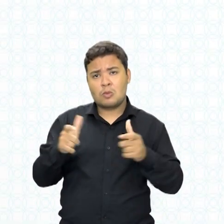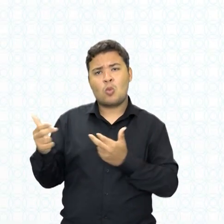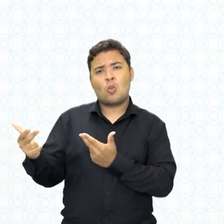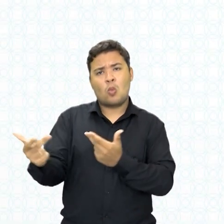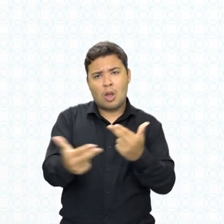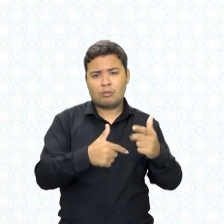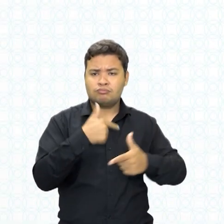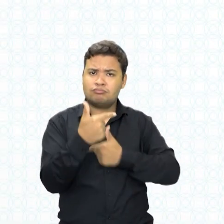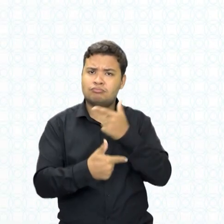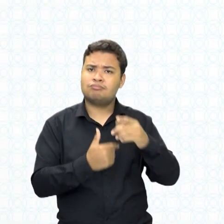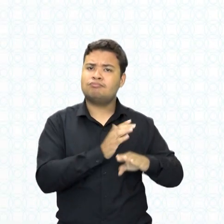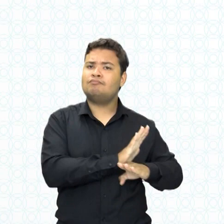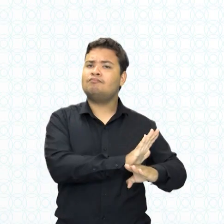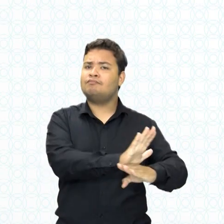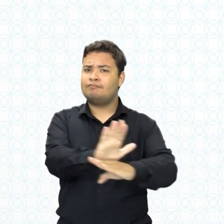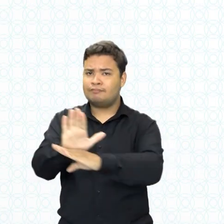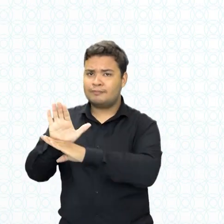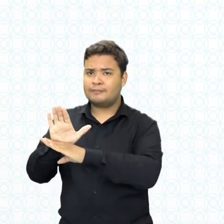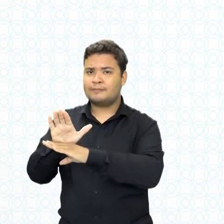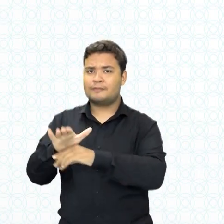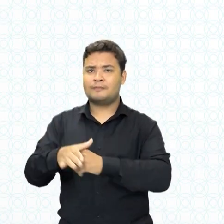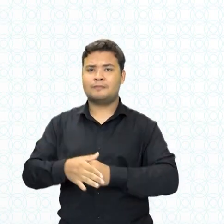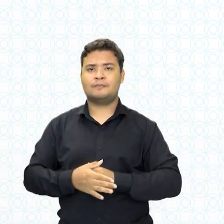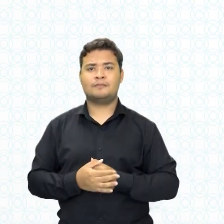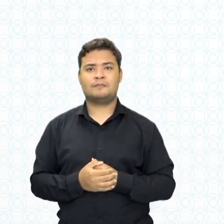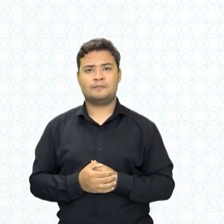por gente que cuida da gente.